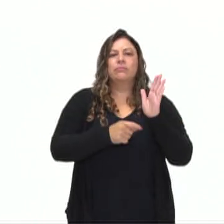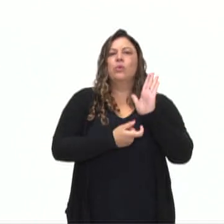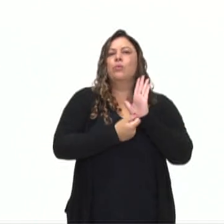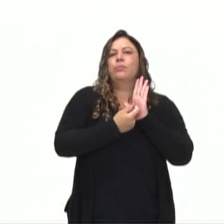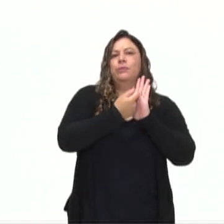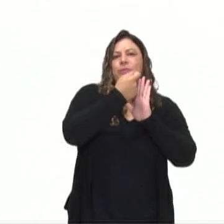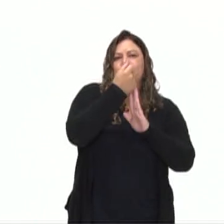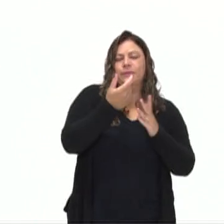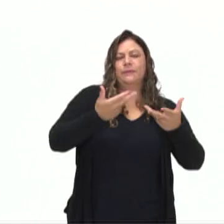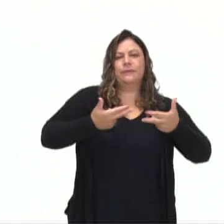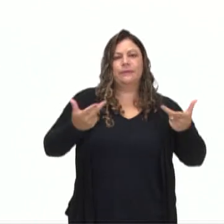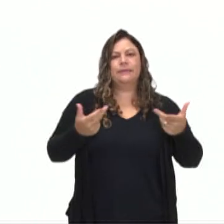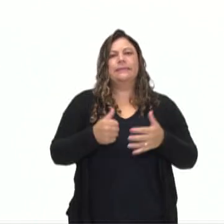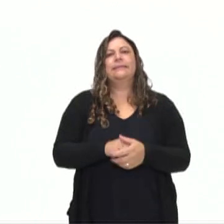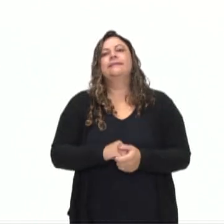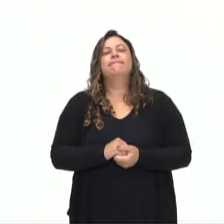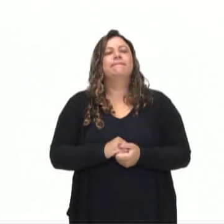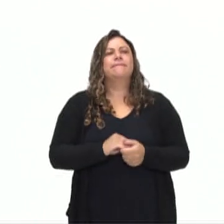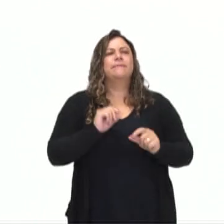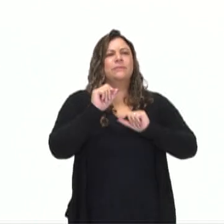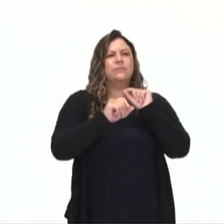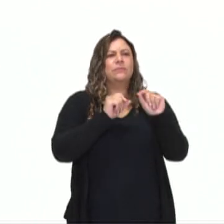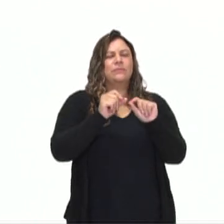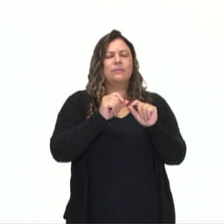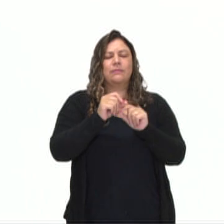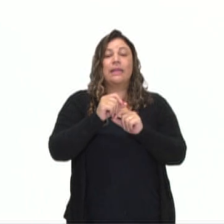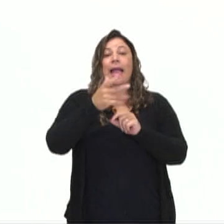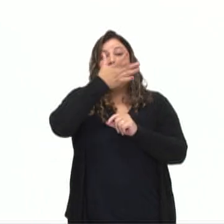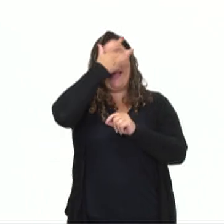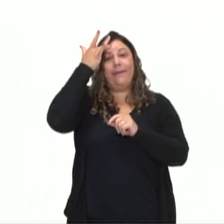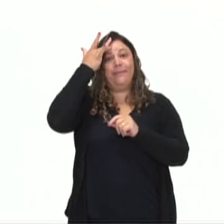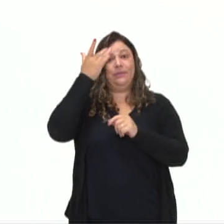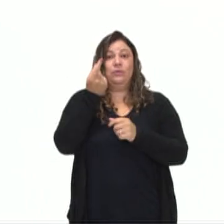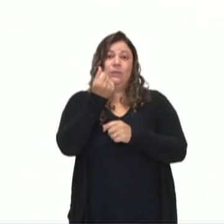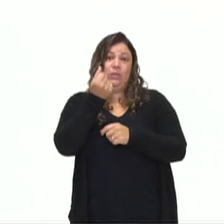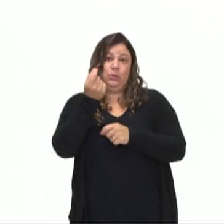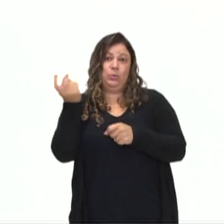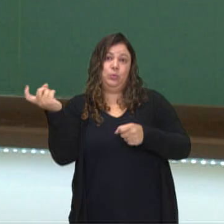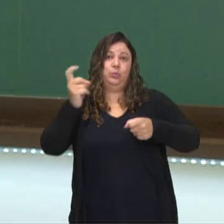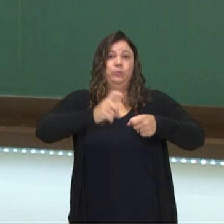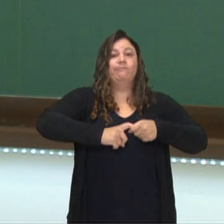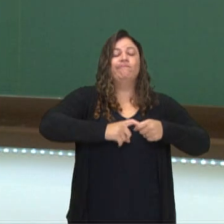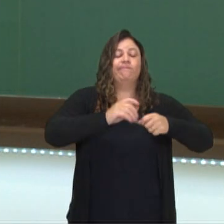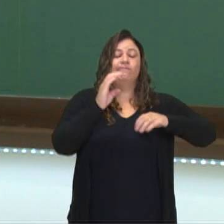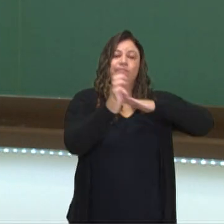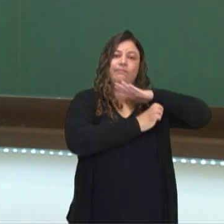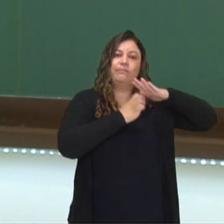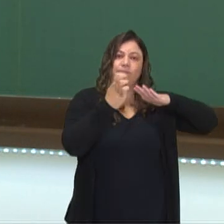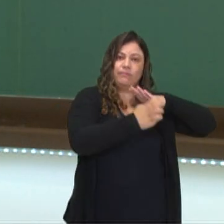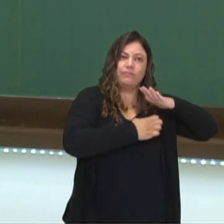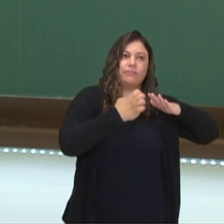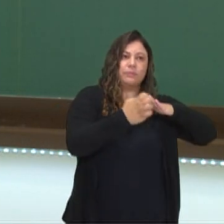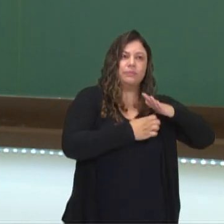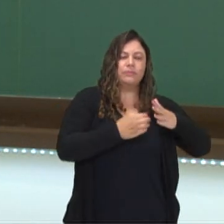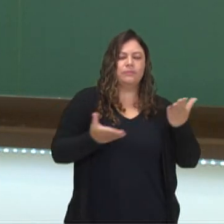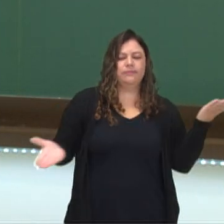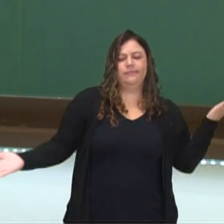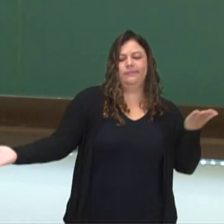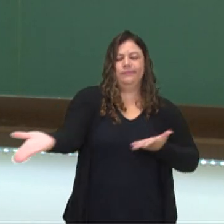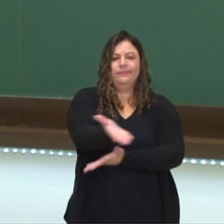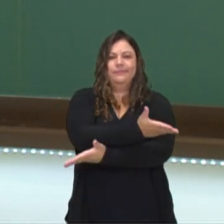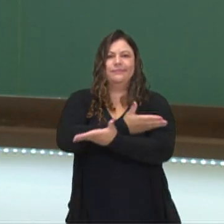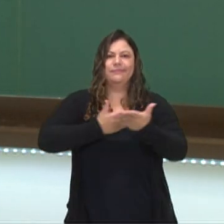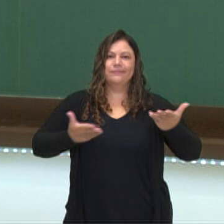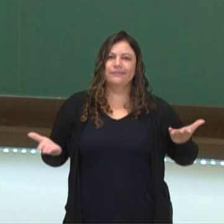para você que o investidor, que é a pessoa que tem dinheiro, ela procura uma corretora, que é uma empresa que faz o quê? Faz a